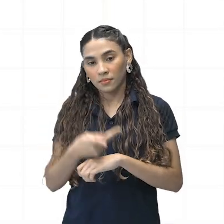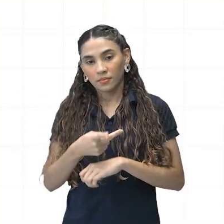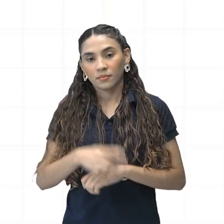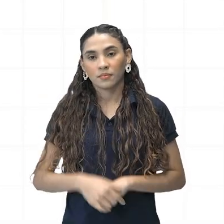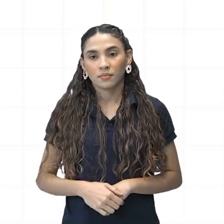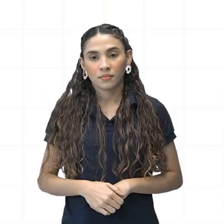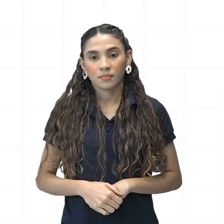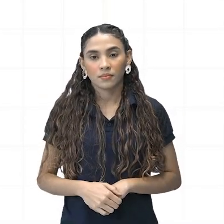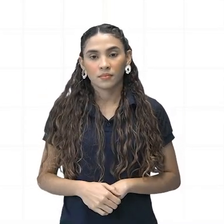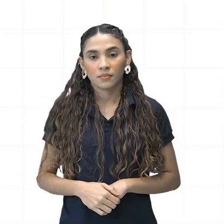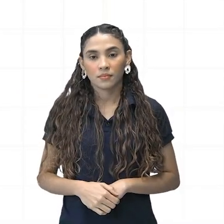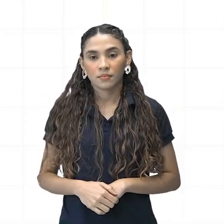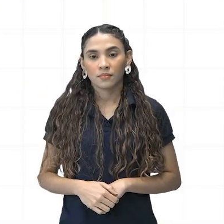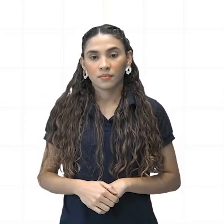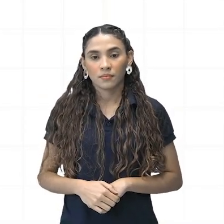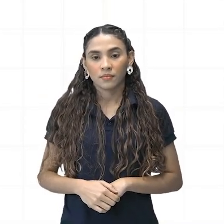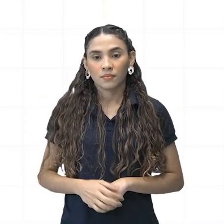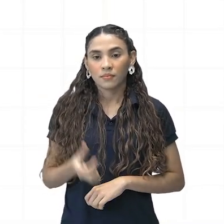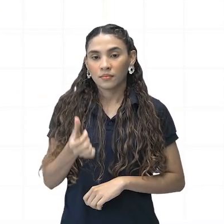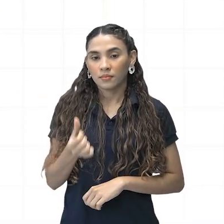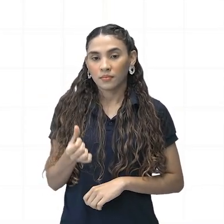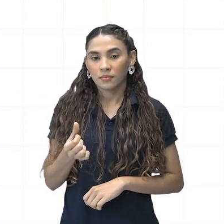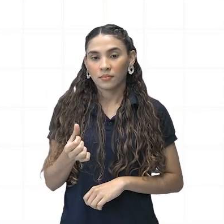Depois, o